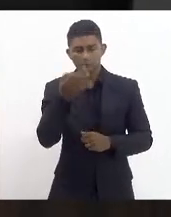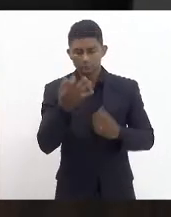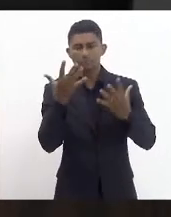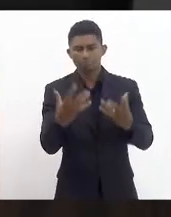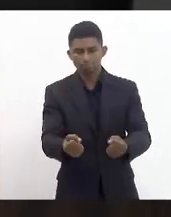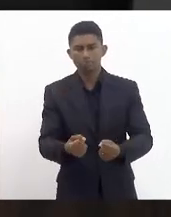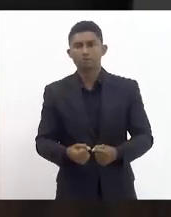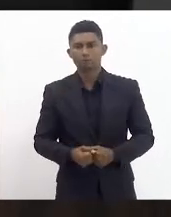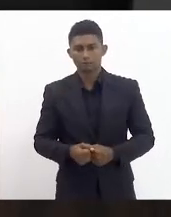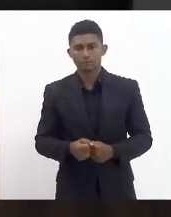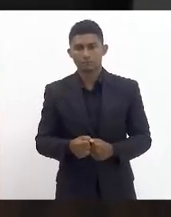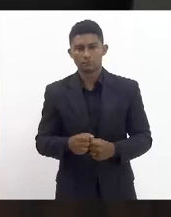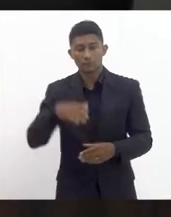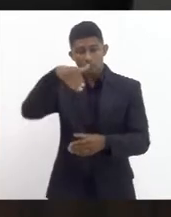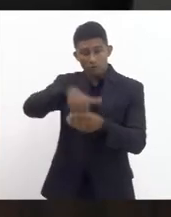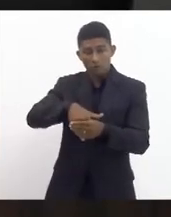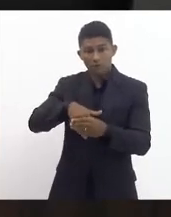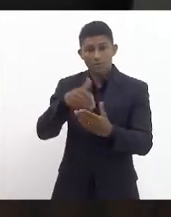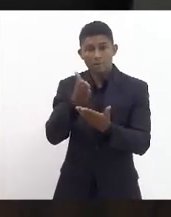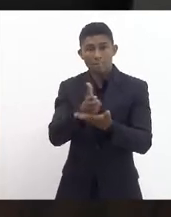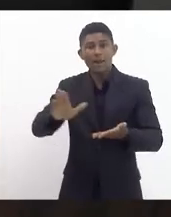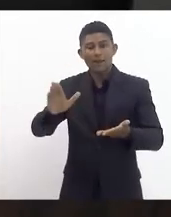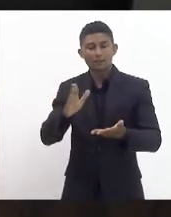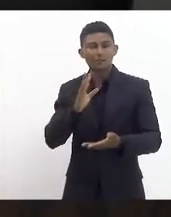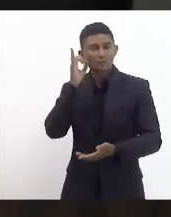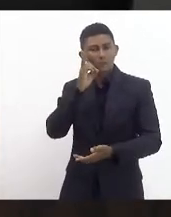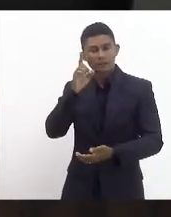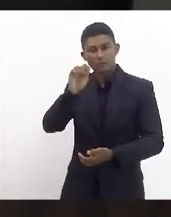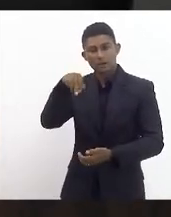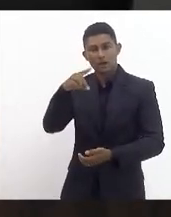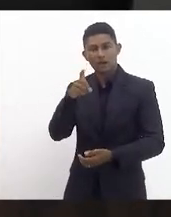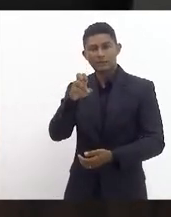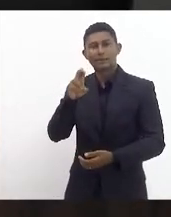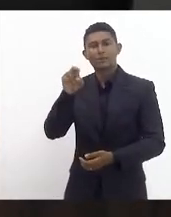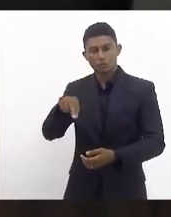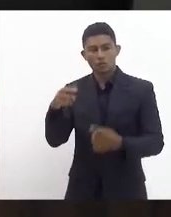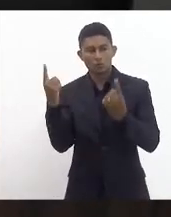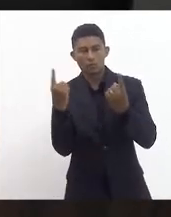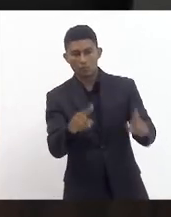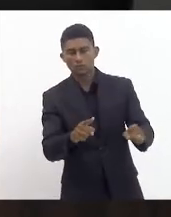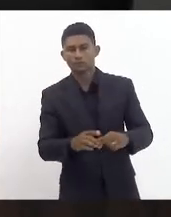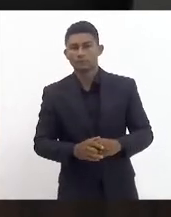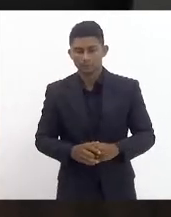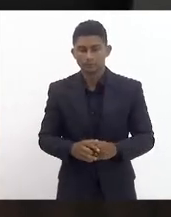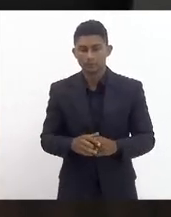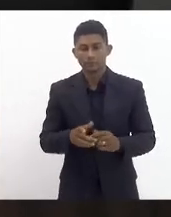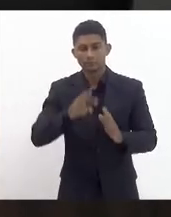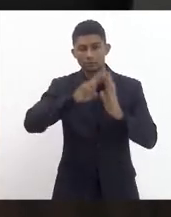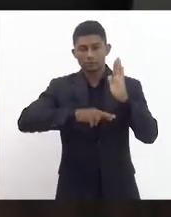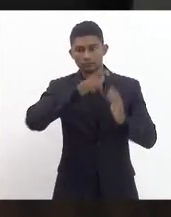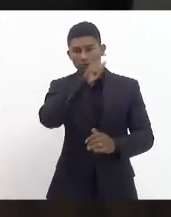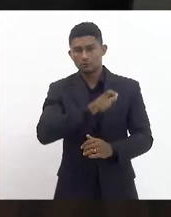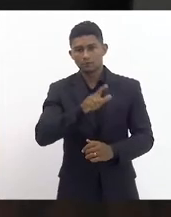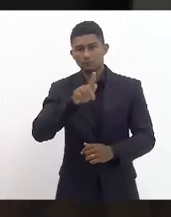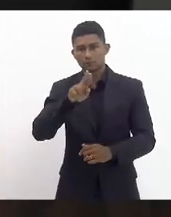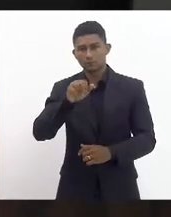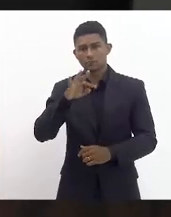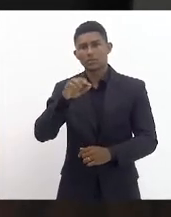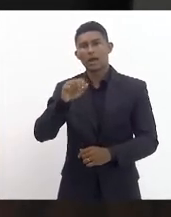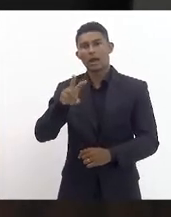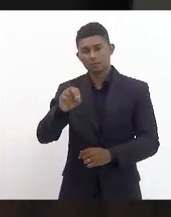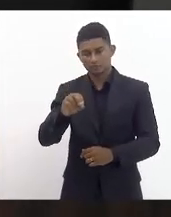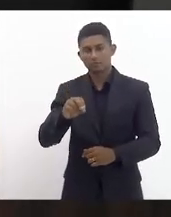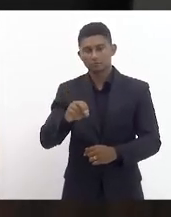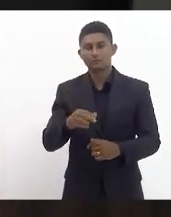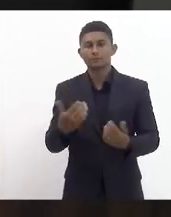Favorável com voto em separado, contrário do deputado Anderson Moraes. Relatores, deputados Quim da Mangueira, Anderson Nogueira, Gustavo Tutuca e Márcio Canella.